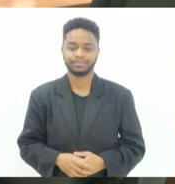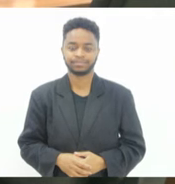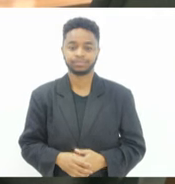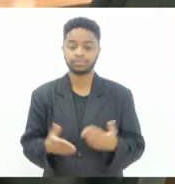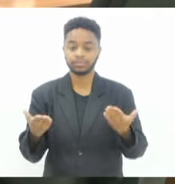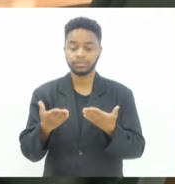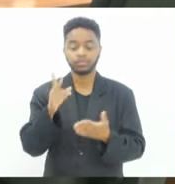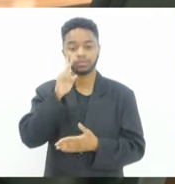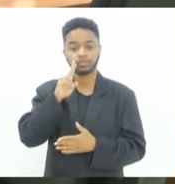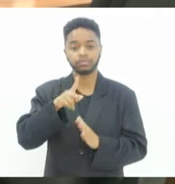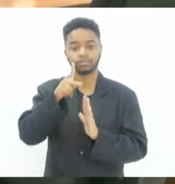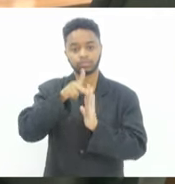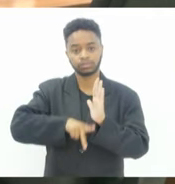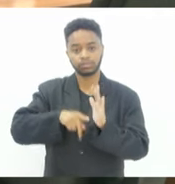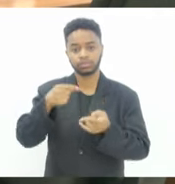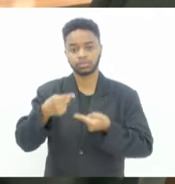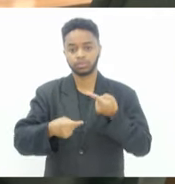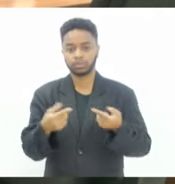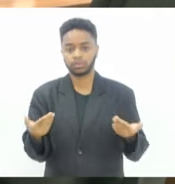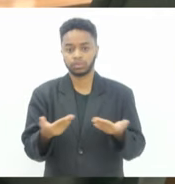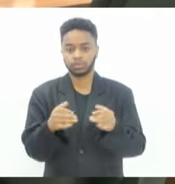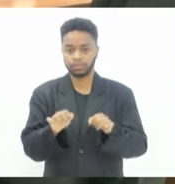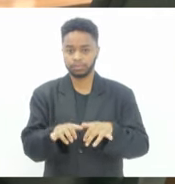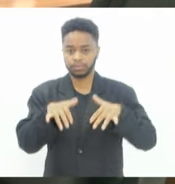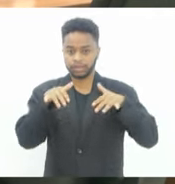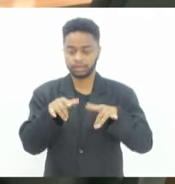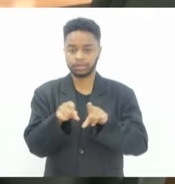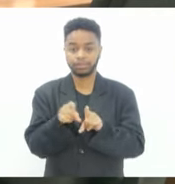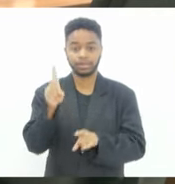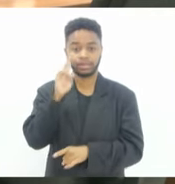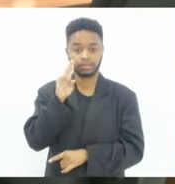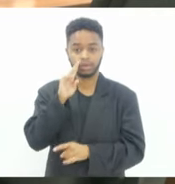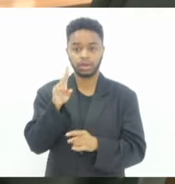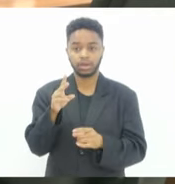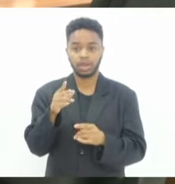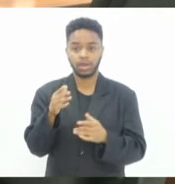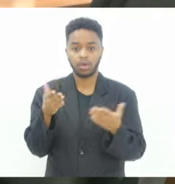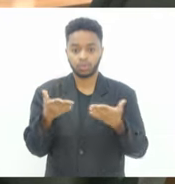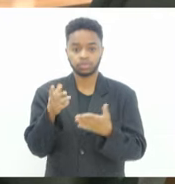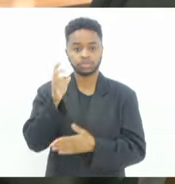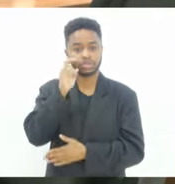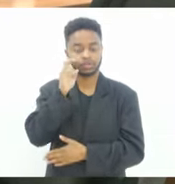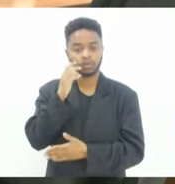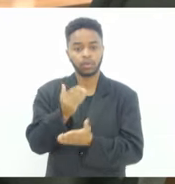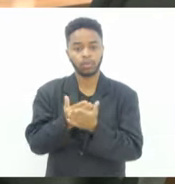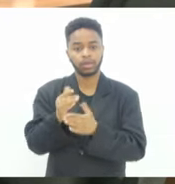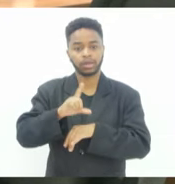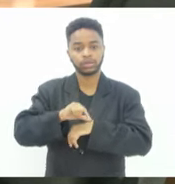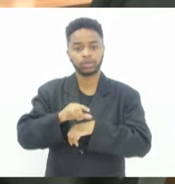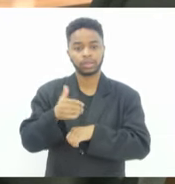Veja agora os projetos que serão discutidos no plenário. Lembrando que a sessão desta quinta começa daqui a pouco às